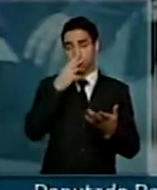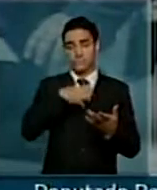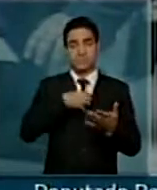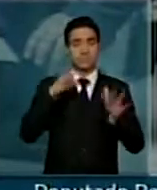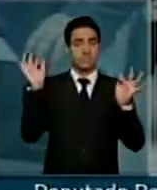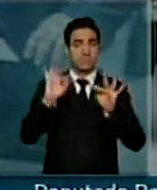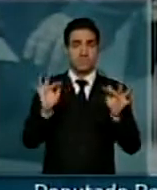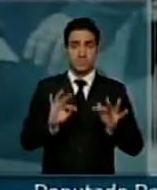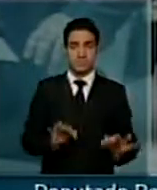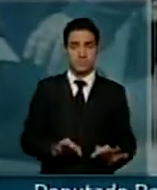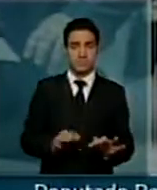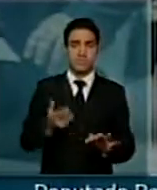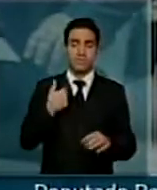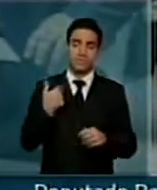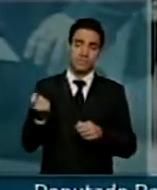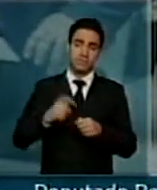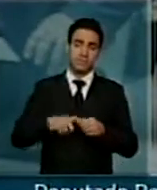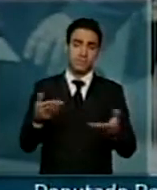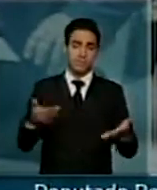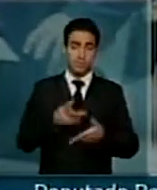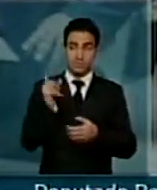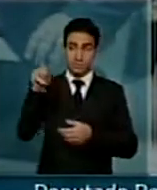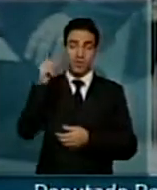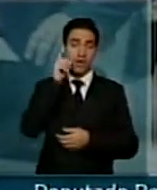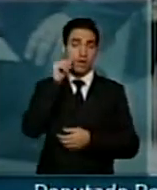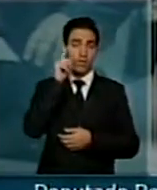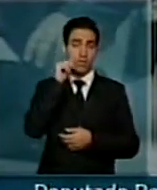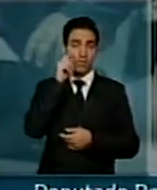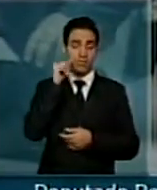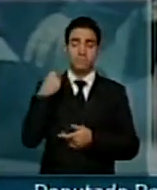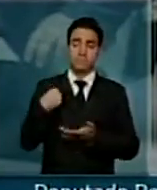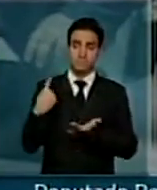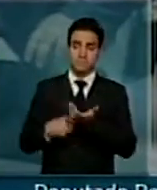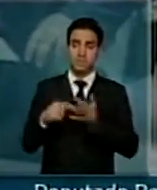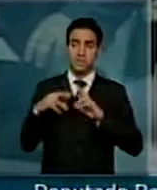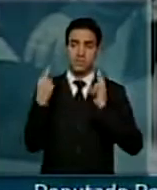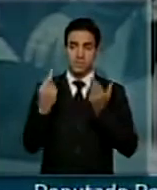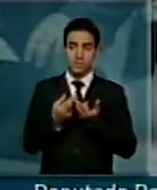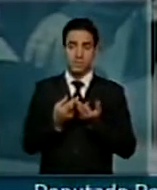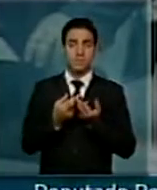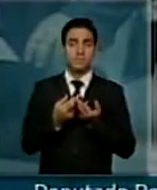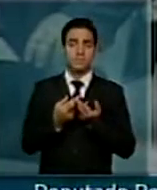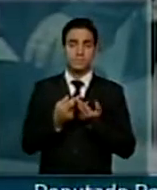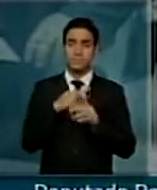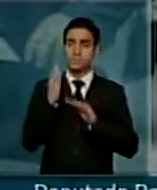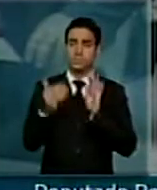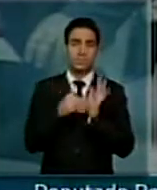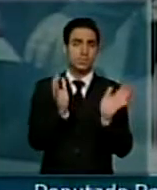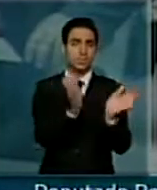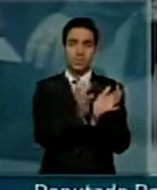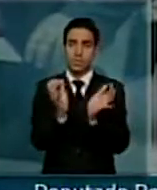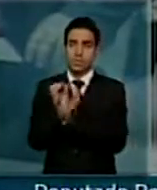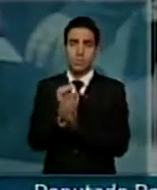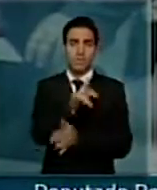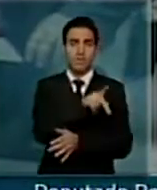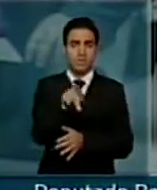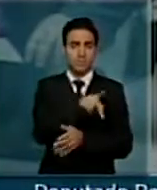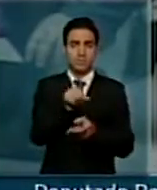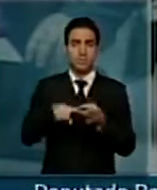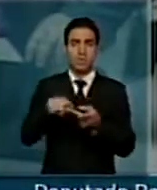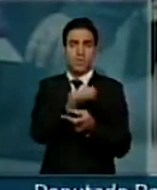feliz. Estou voltando hoje para Alagoas, reunirei as entidades de classe,